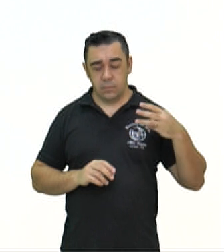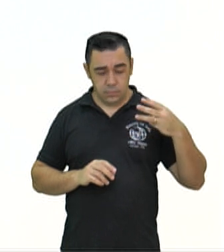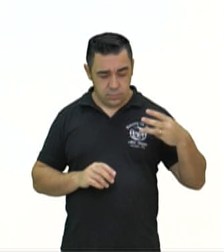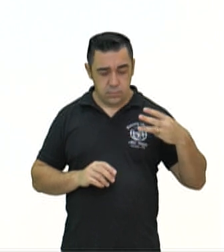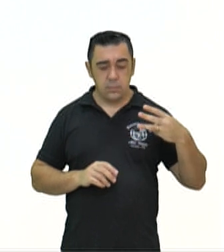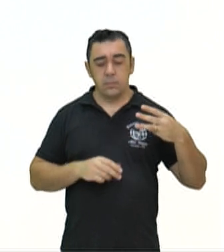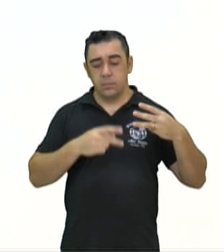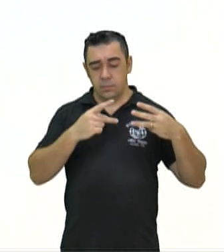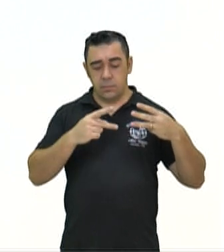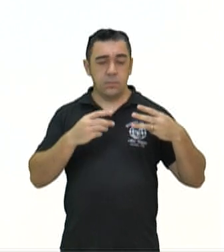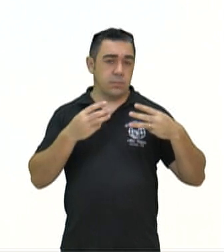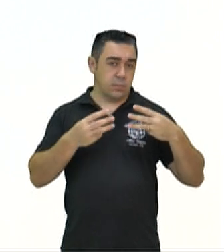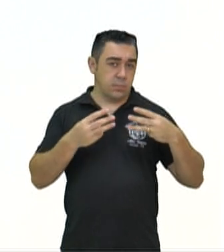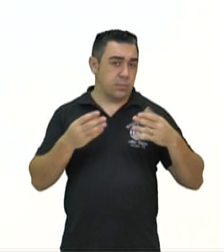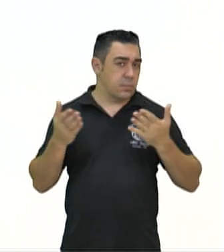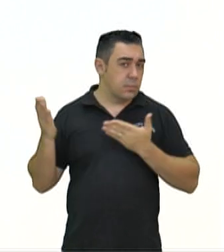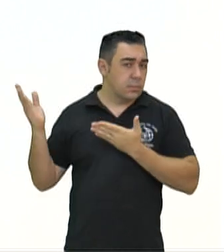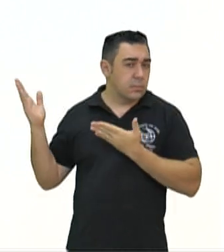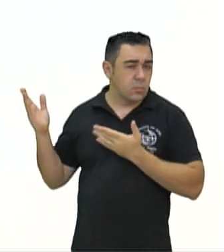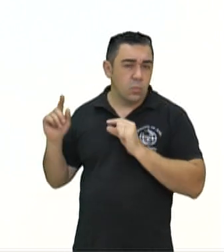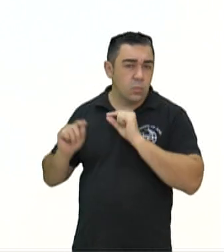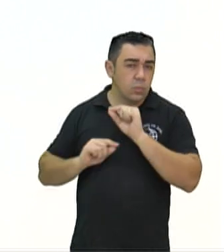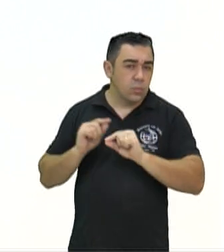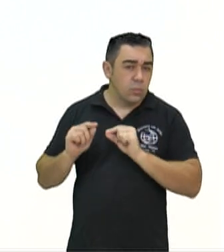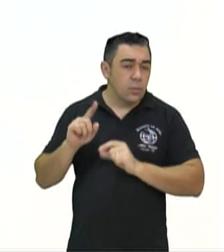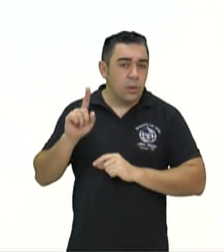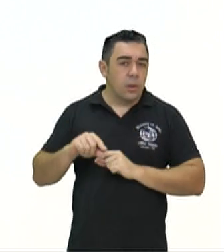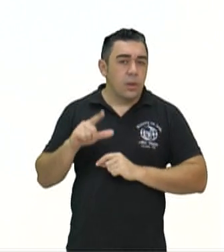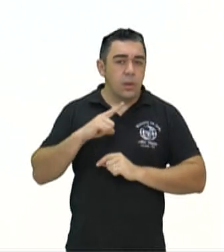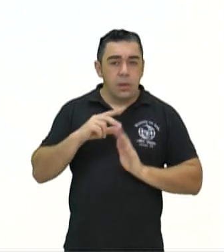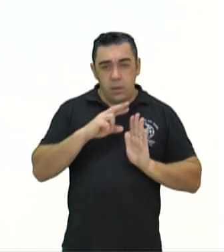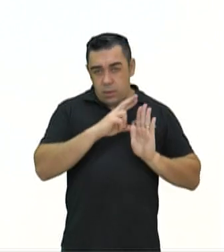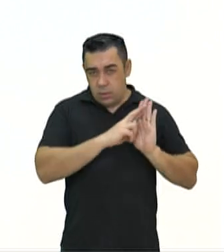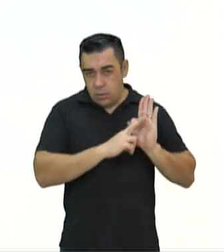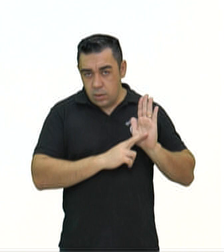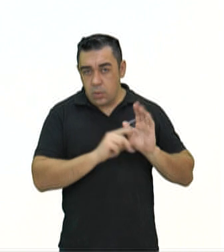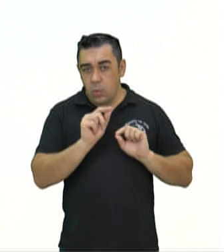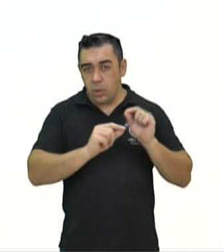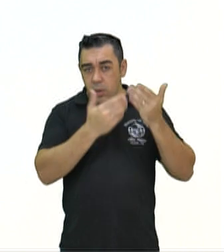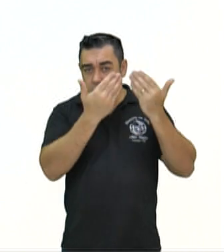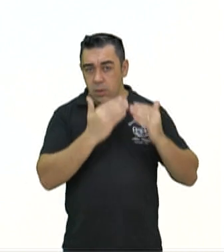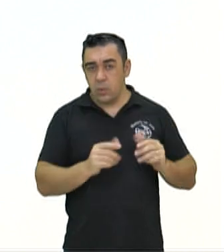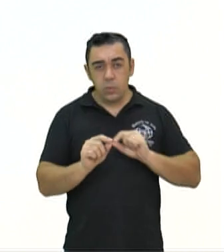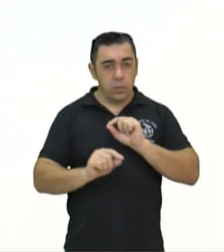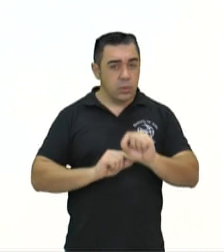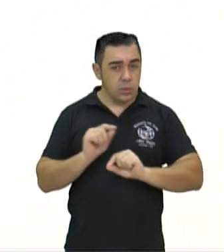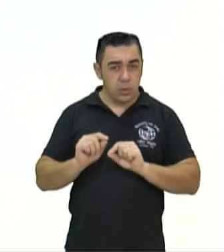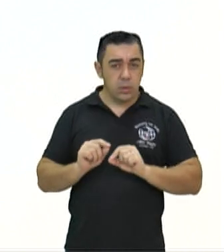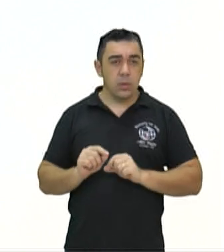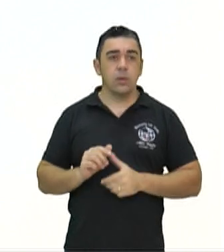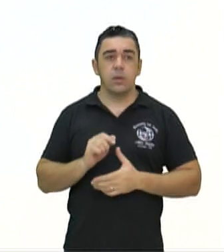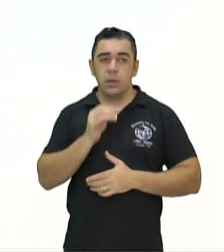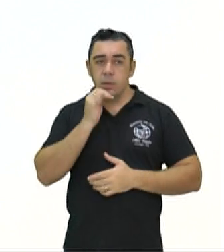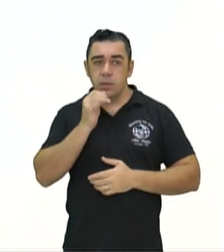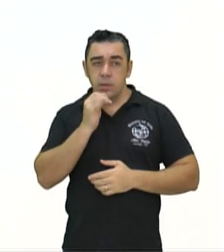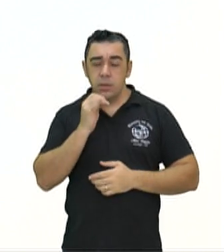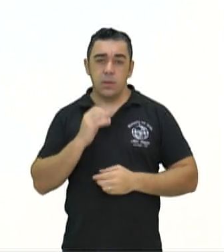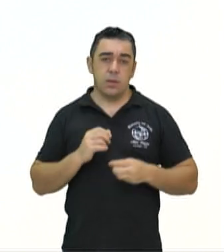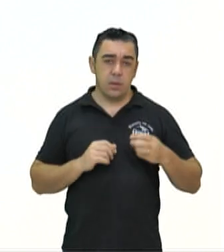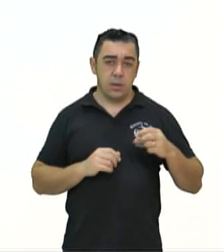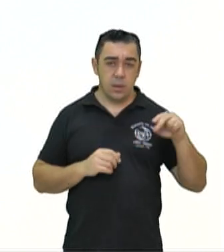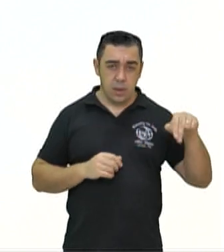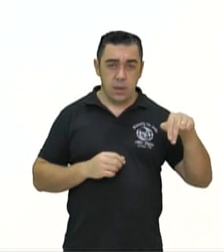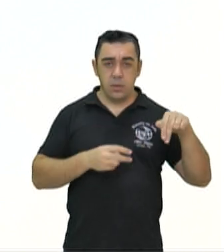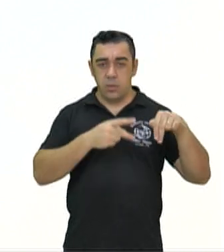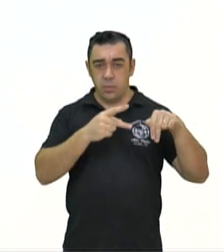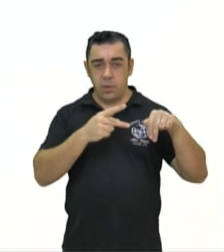a 3. Aqui, a gente tem uma propriedade da análise combinatória que quando o N e o P são